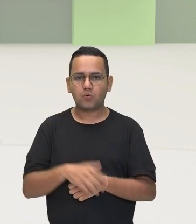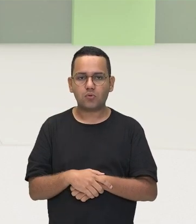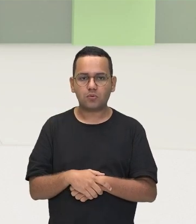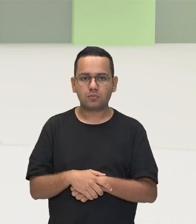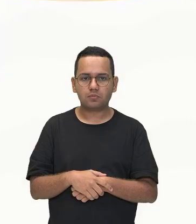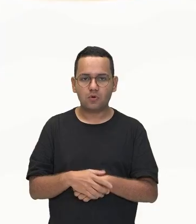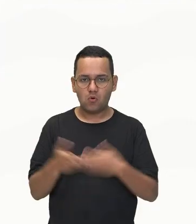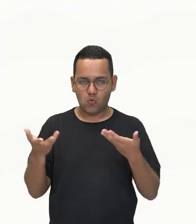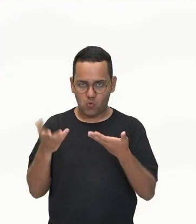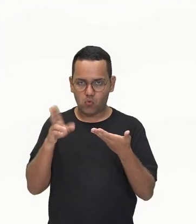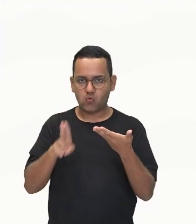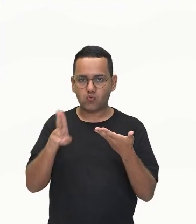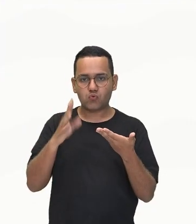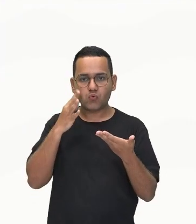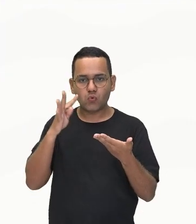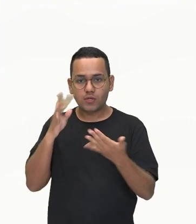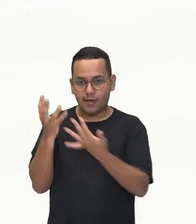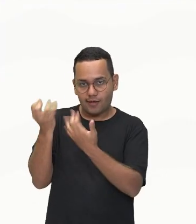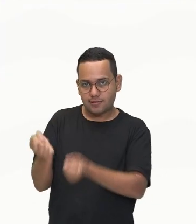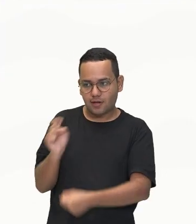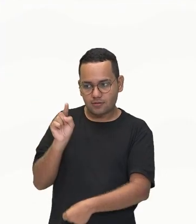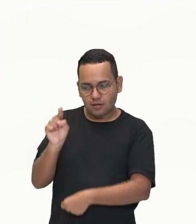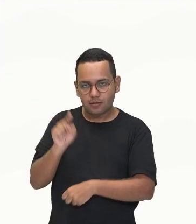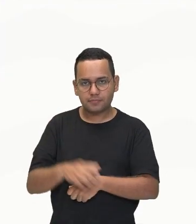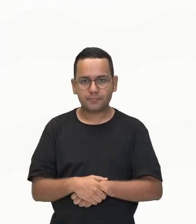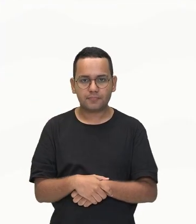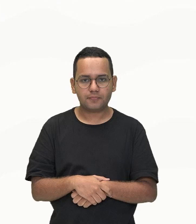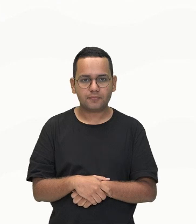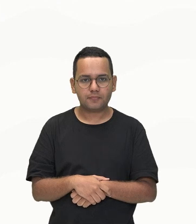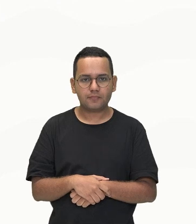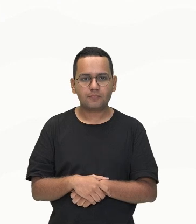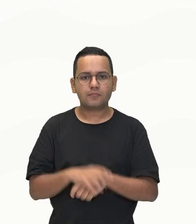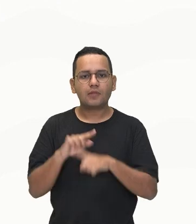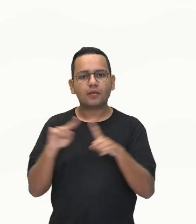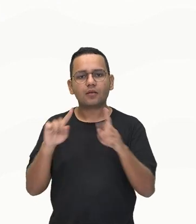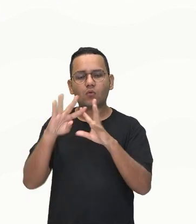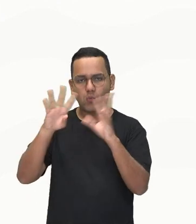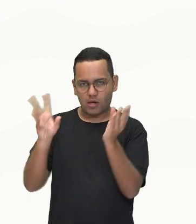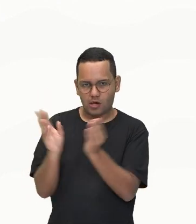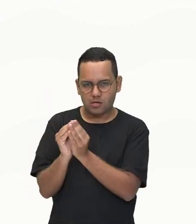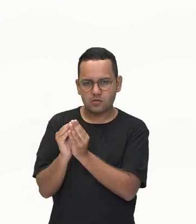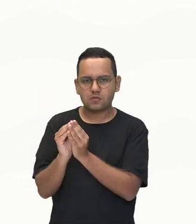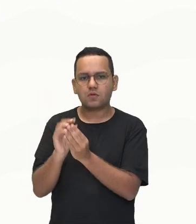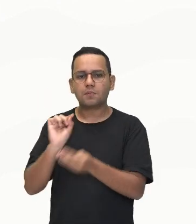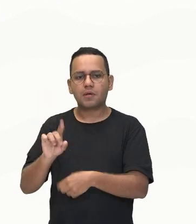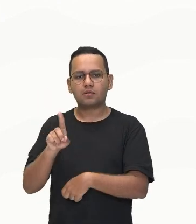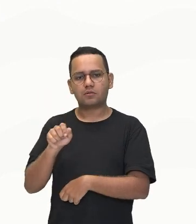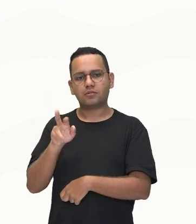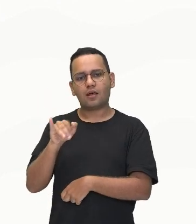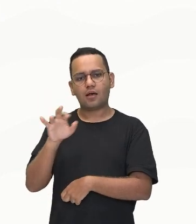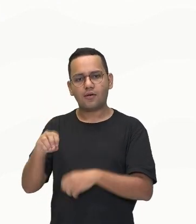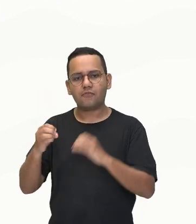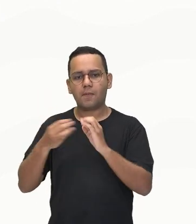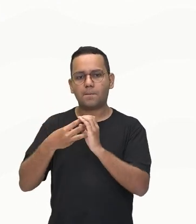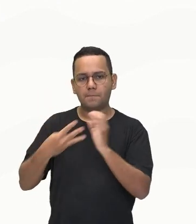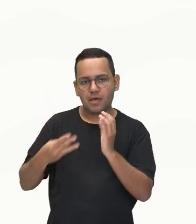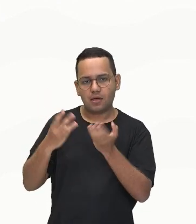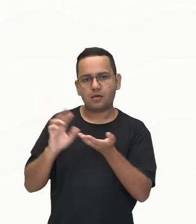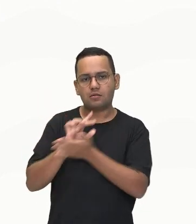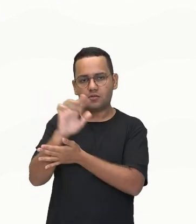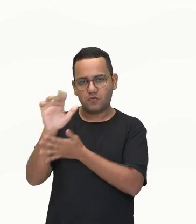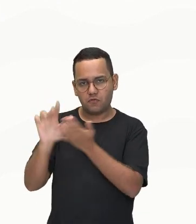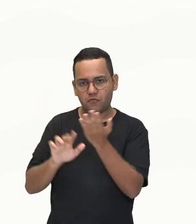o neodarwinismo. No neodarwinismo, é uma síntese das ideias de Darwin, Gregor Mendel e Hugo